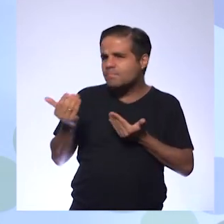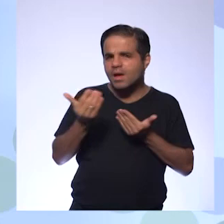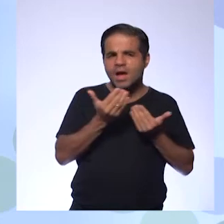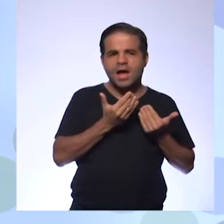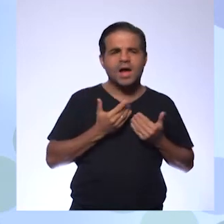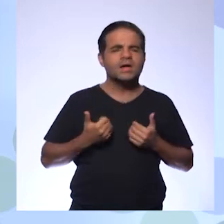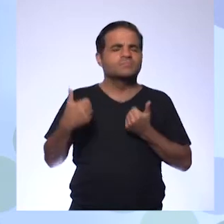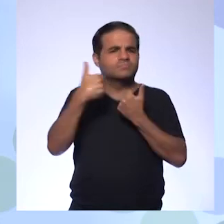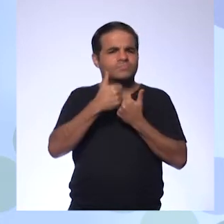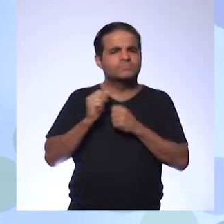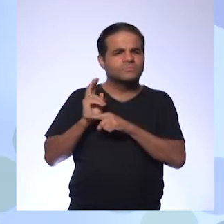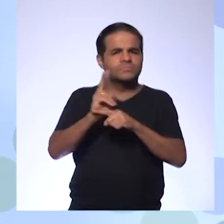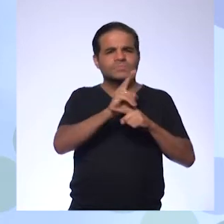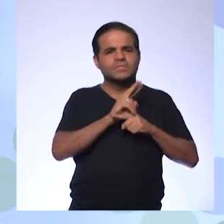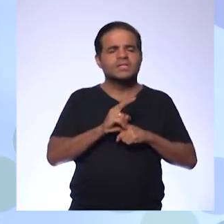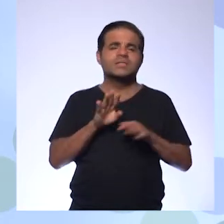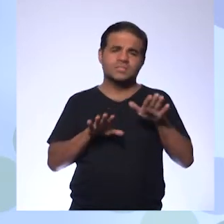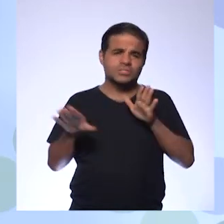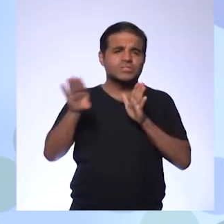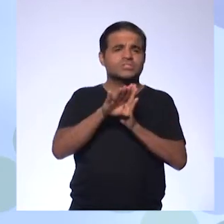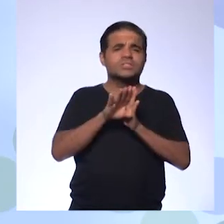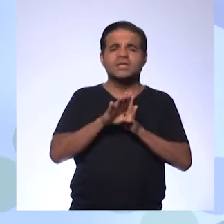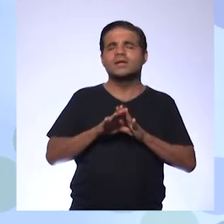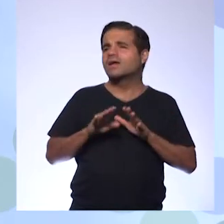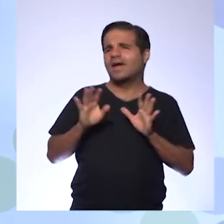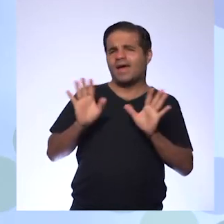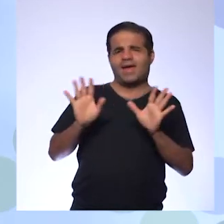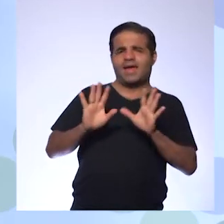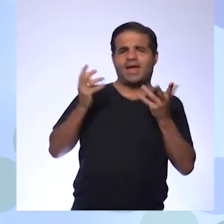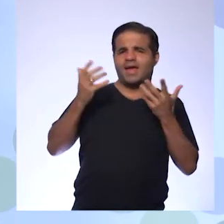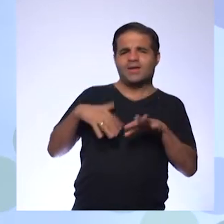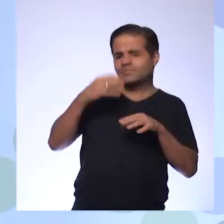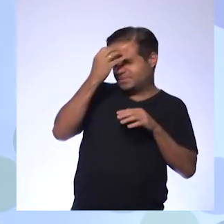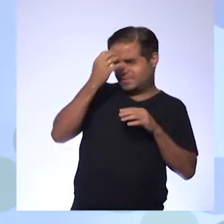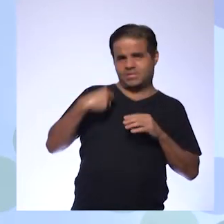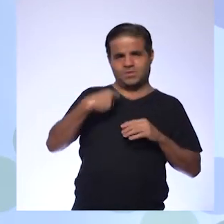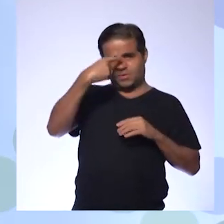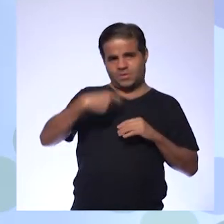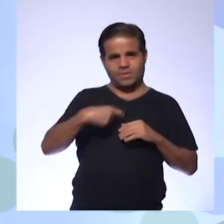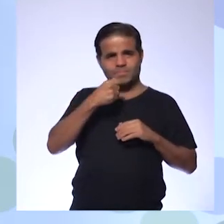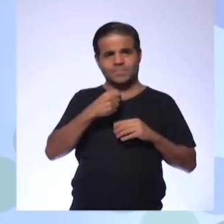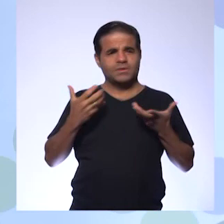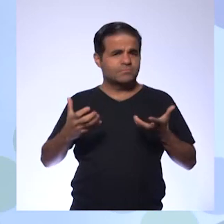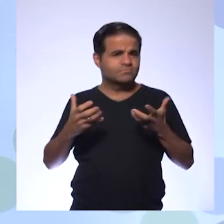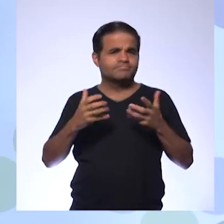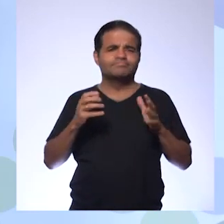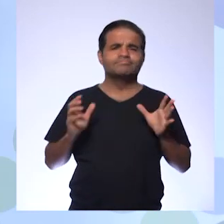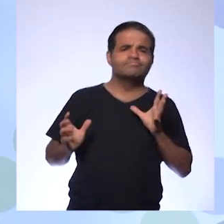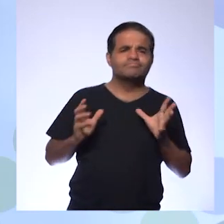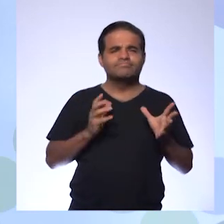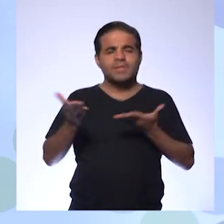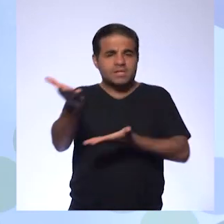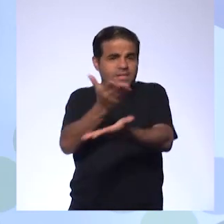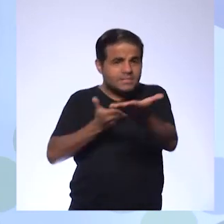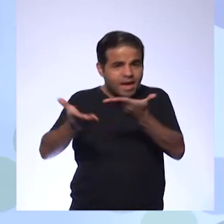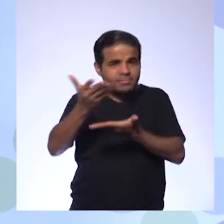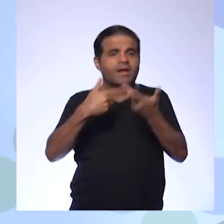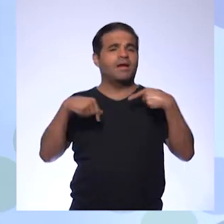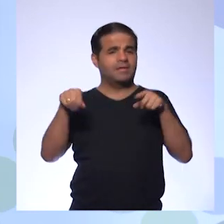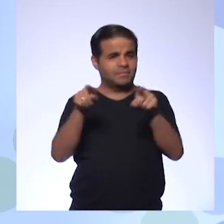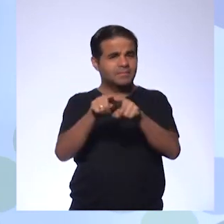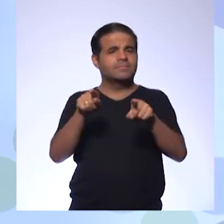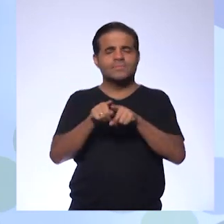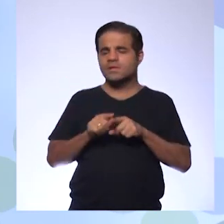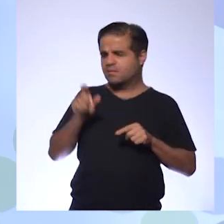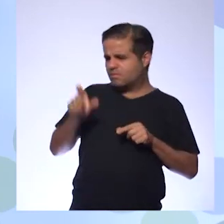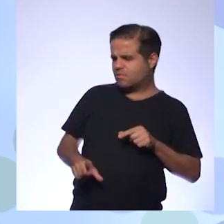proteger, as meninas querem. Até chega uma hora que a gente não quero ser a princesinha não, a menina Isso, foi quer bem isso comigo. quer resgatar também, sei lá,